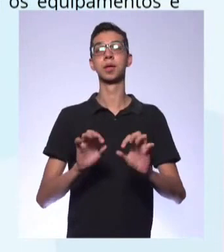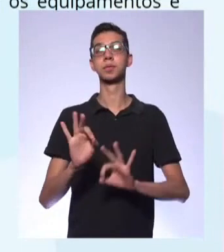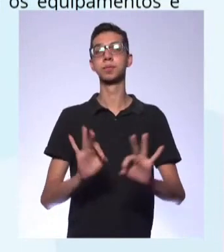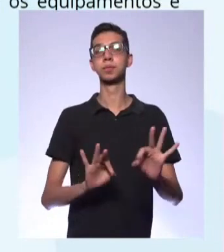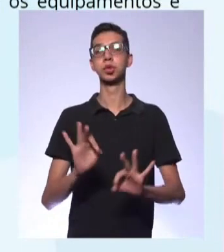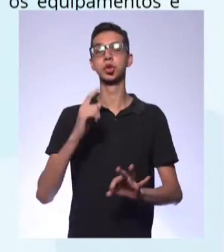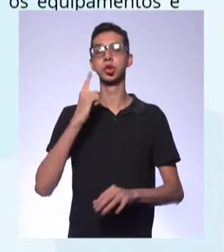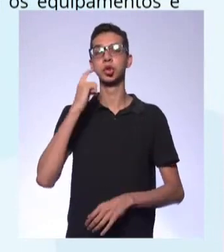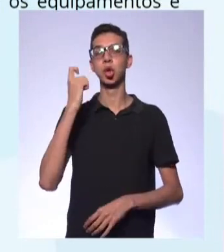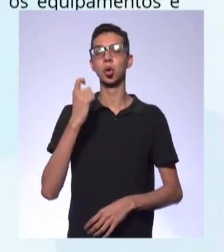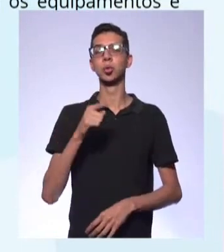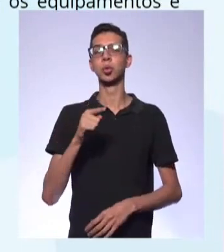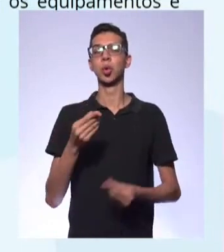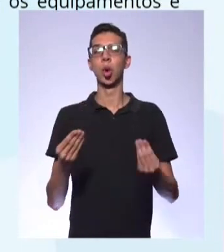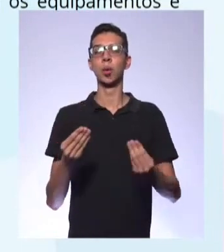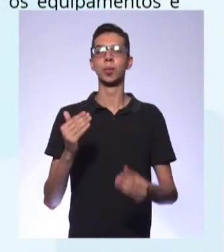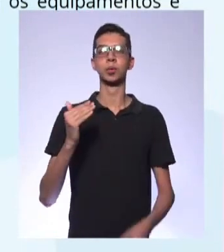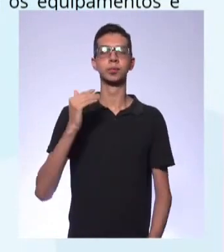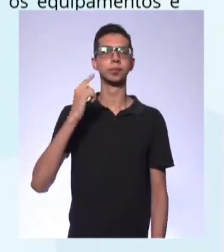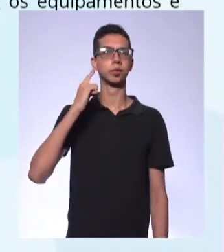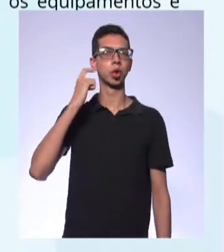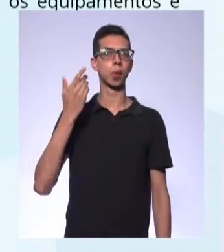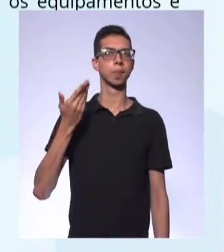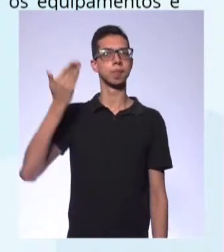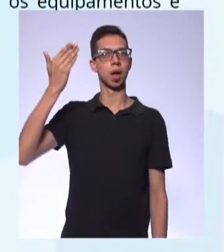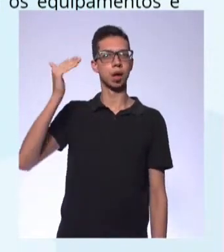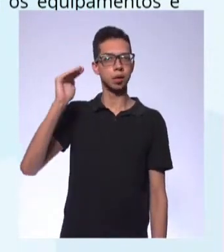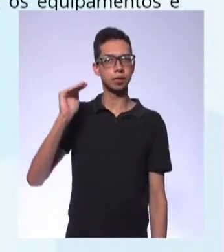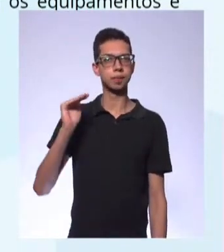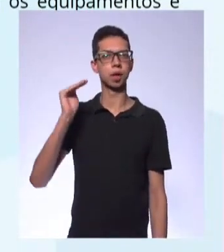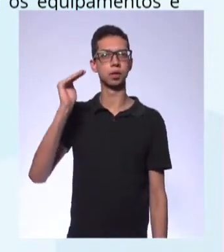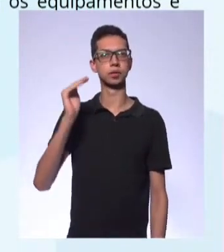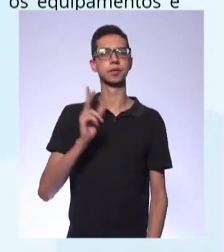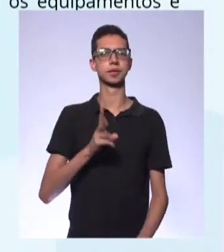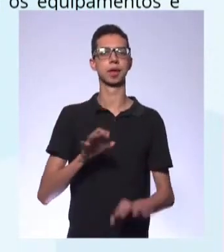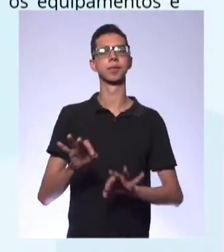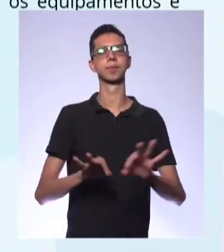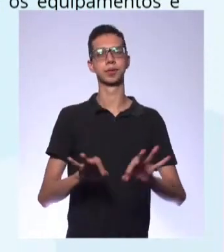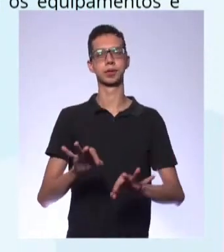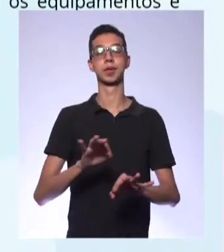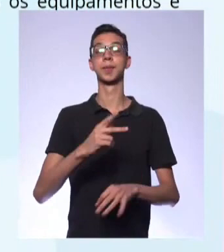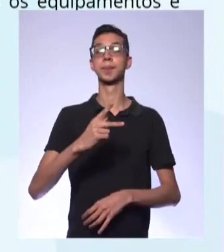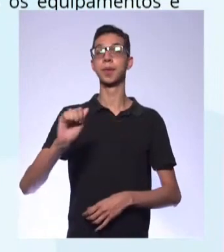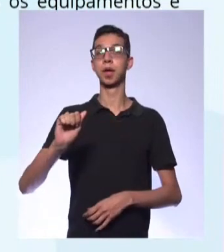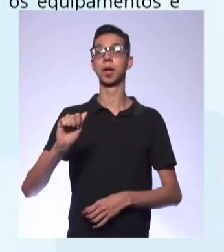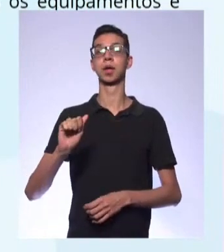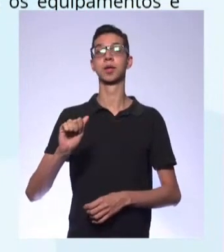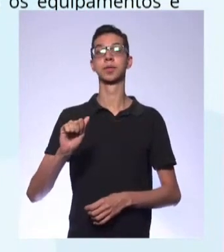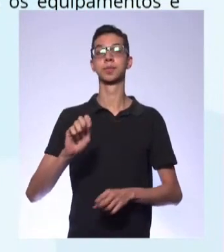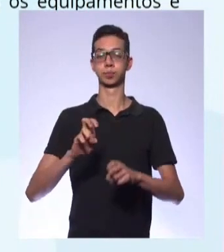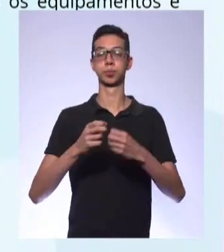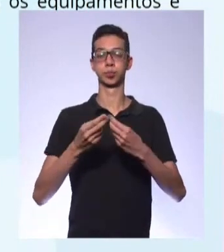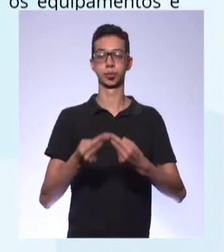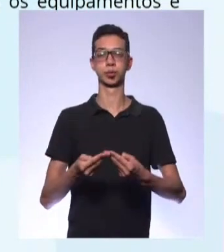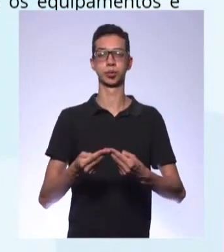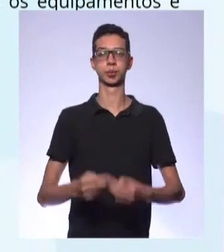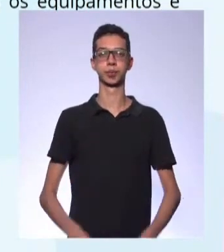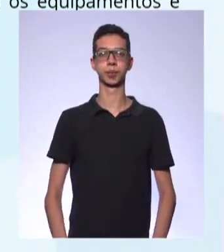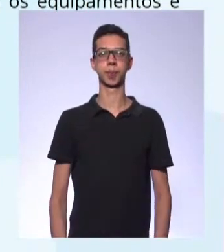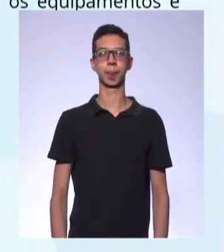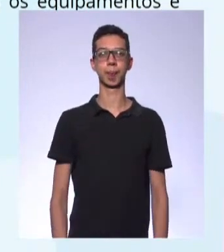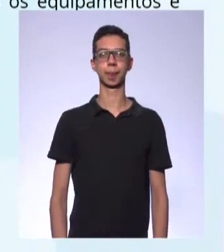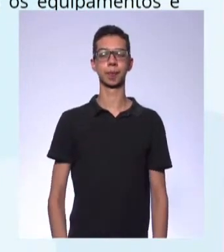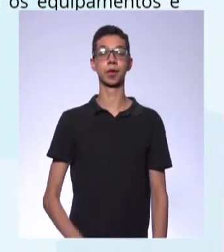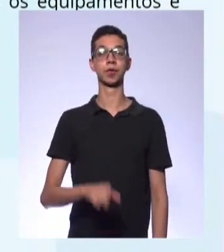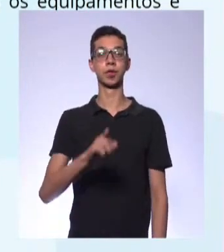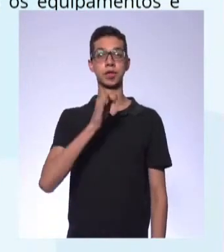de som que você vai estar ouvindo. Ou seja, a ideia, né, do operador de PA é justamente essa. tanto você que está aqui